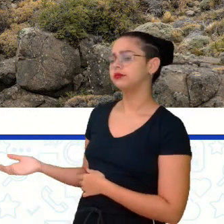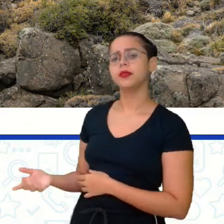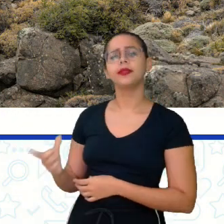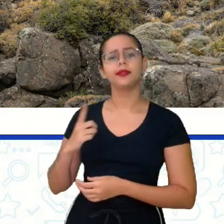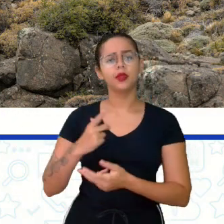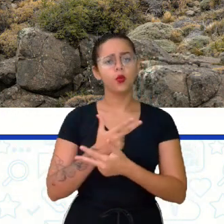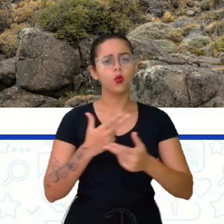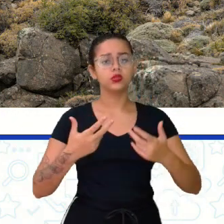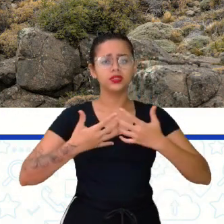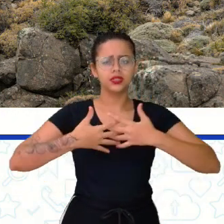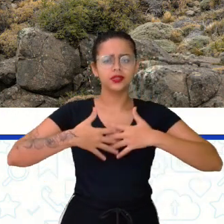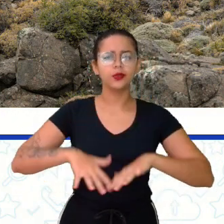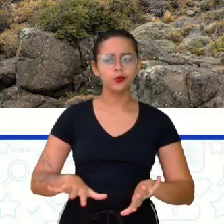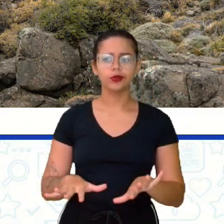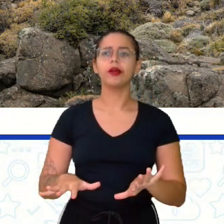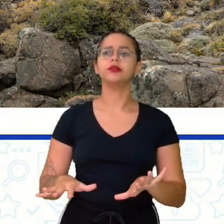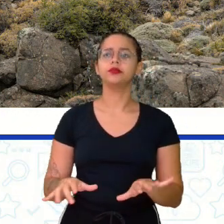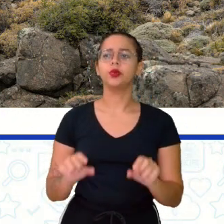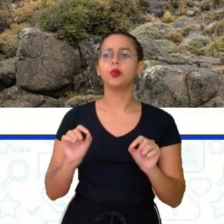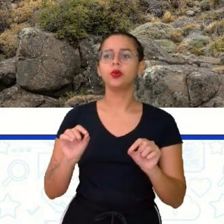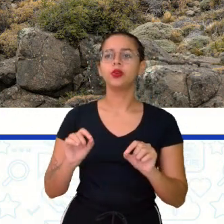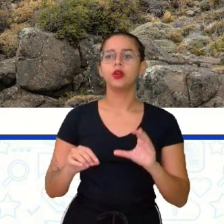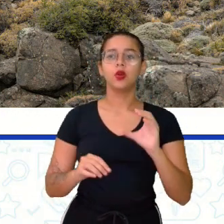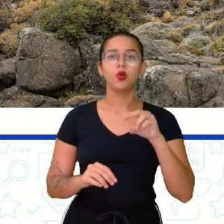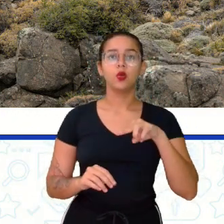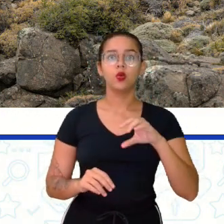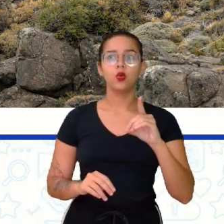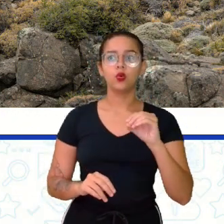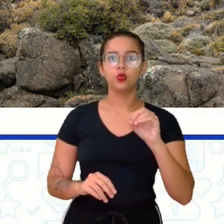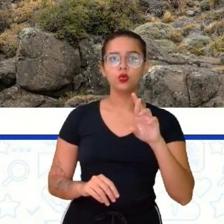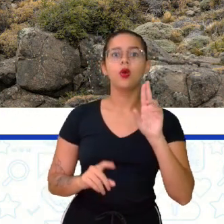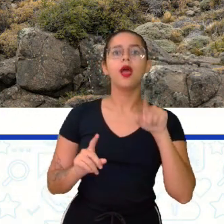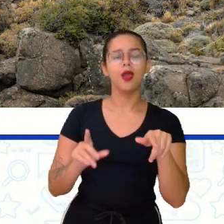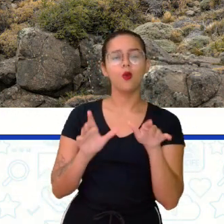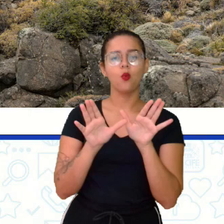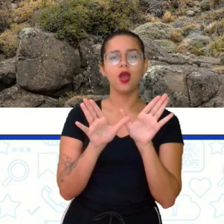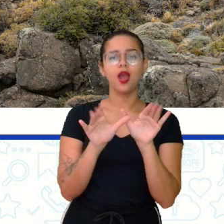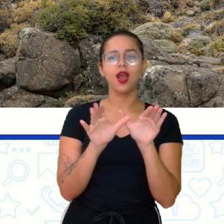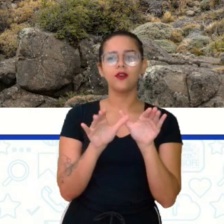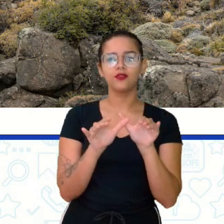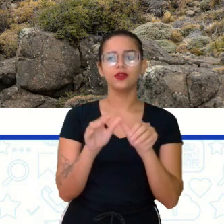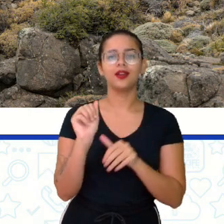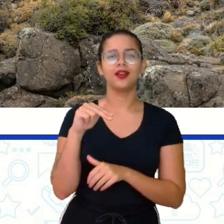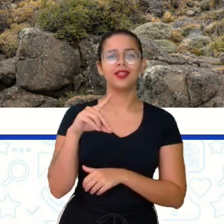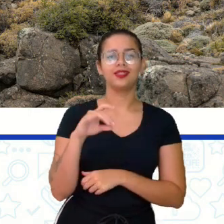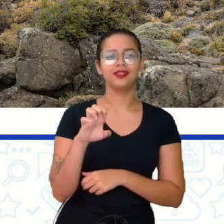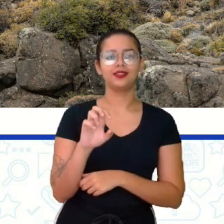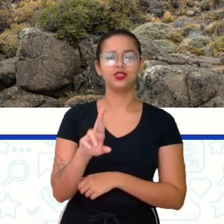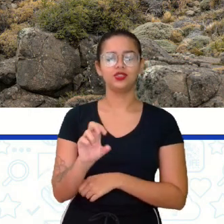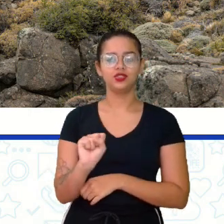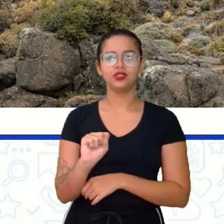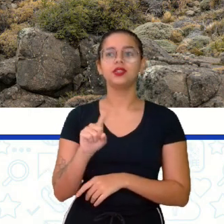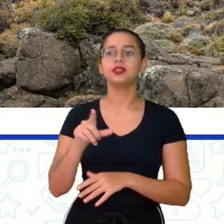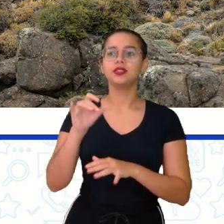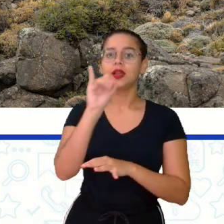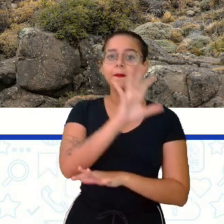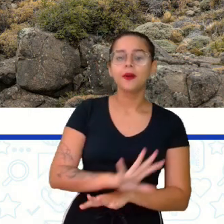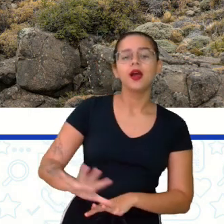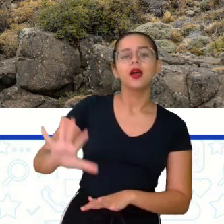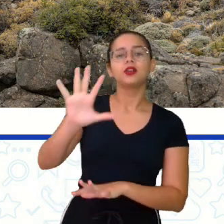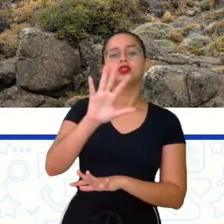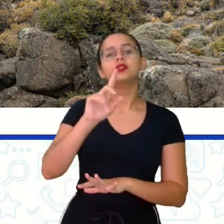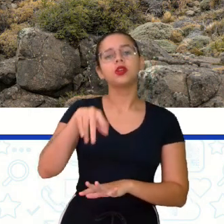elementos naturais, né, e no meio da tela tem um côndor, né, uma ave dos Andes, né, isso aí é uma paisagem da Cordilheira dos